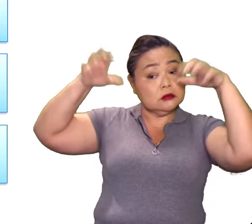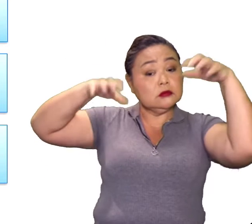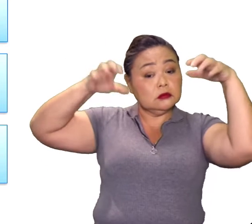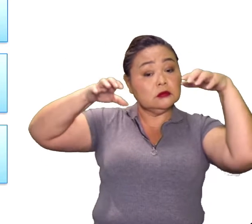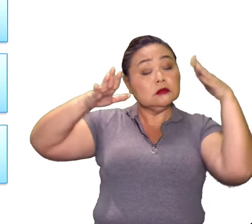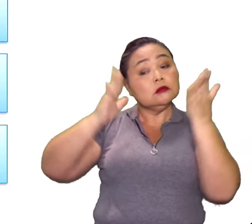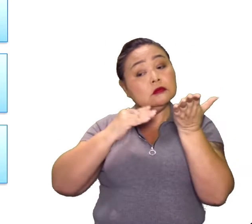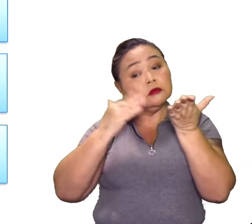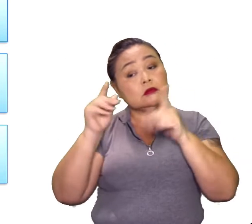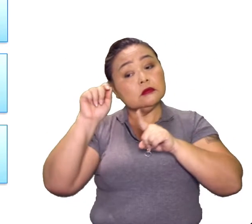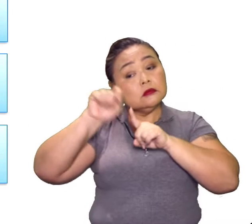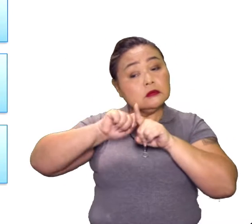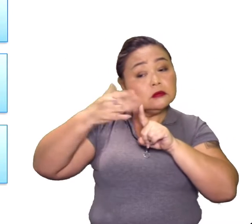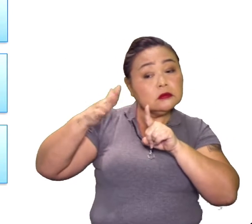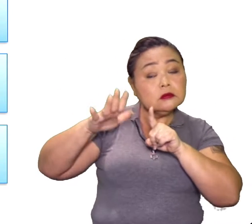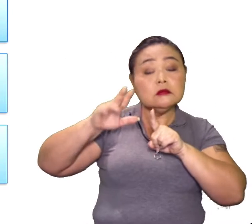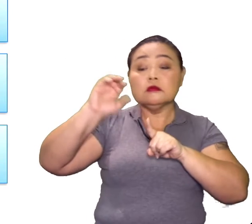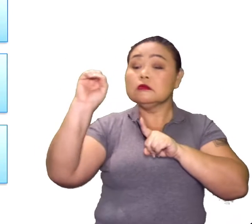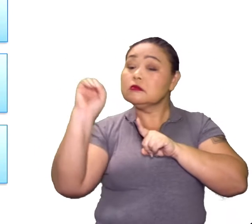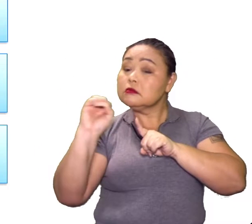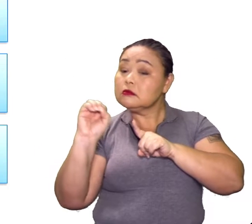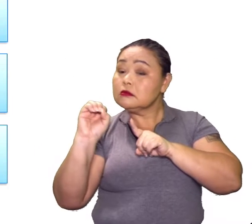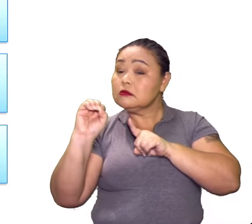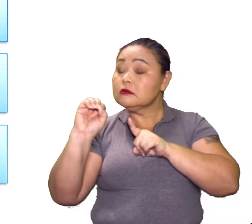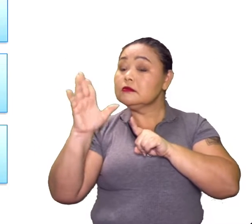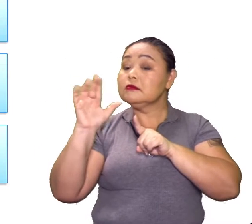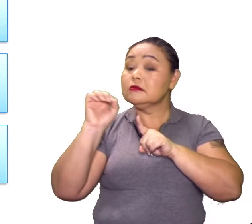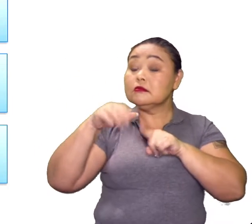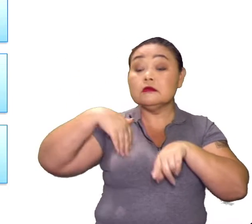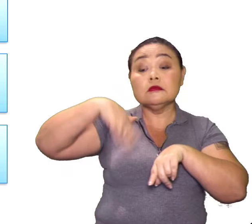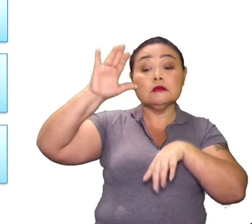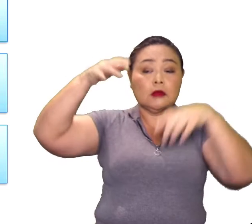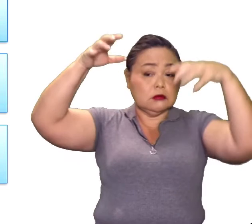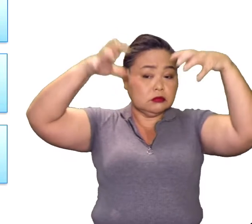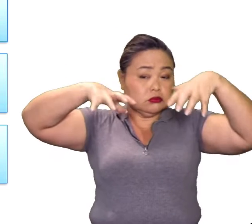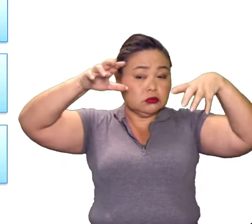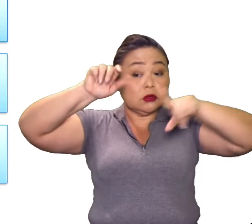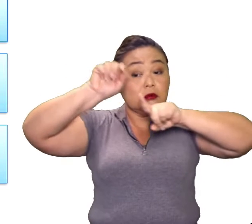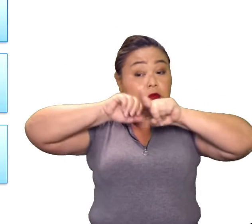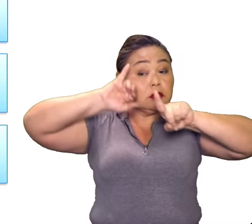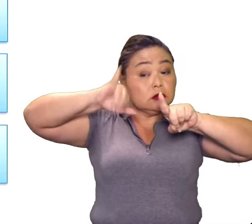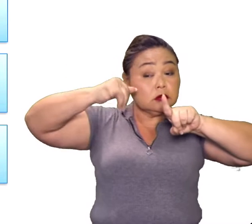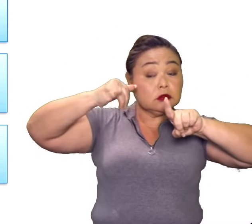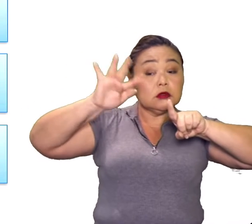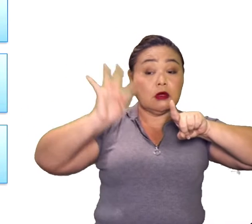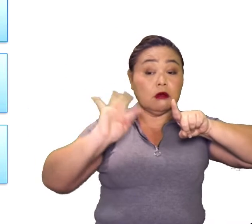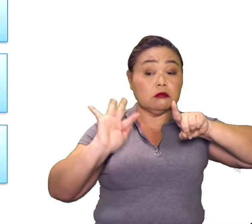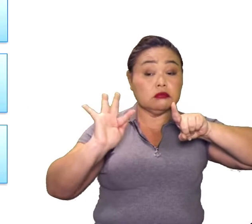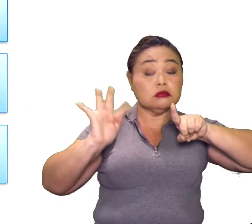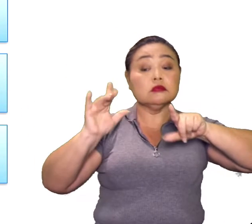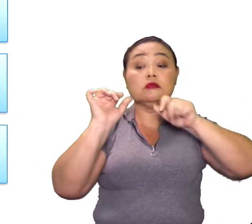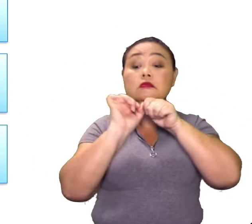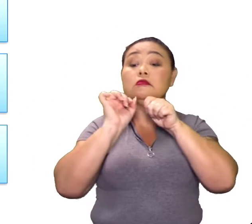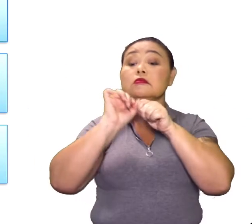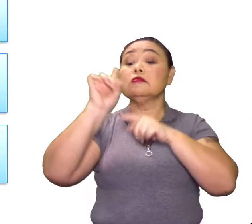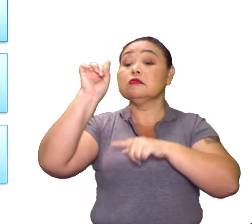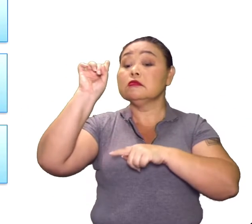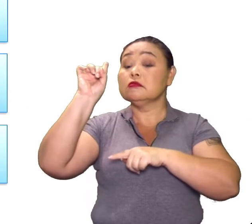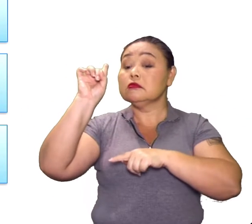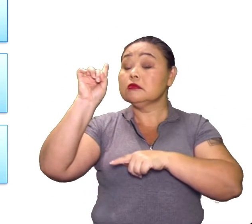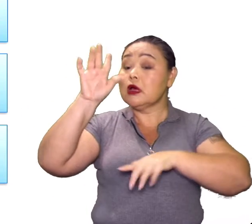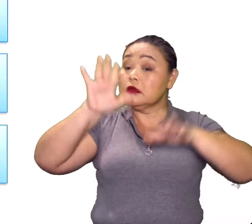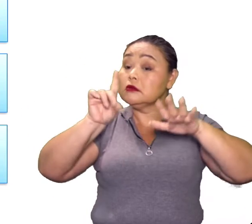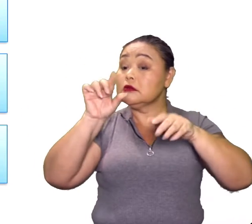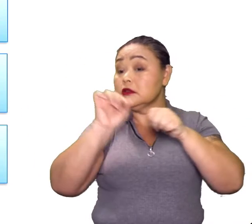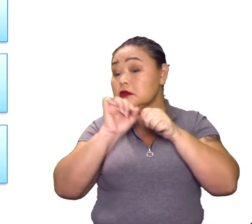que começa a partir dos meados do mês de outubro. Período que mais chove é janeiro e fevereiro. É um período que